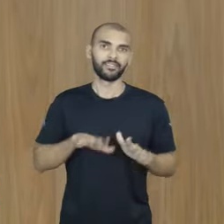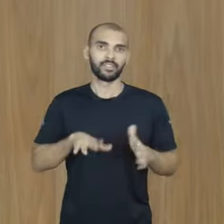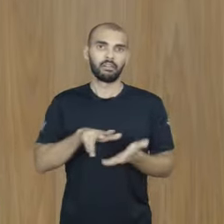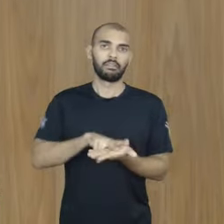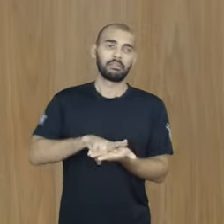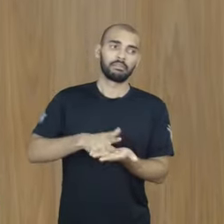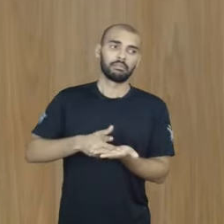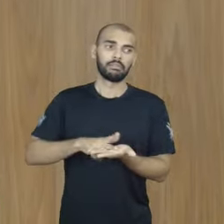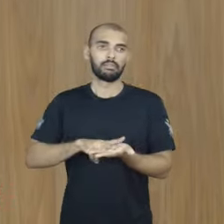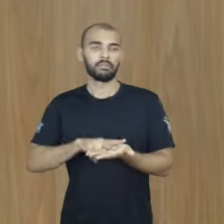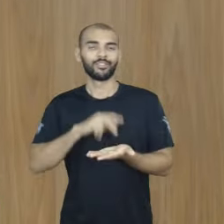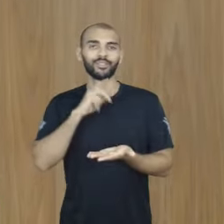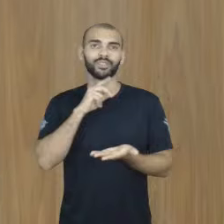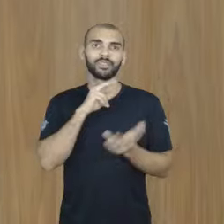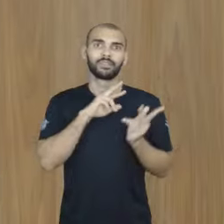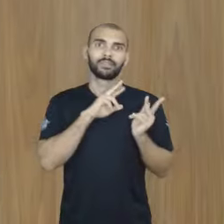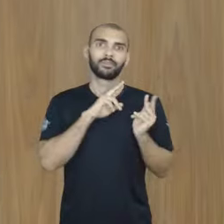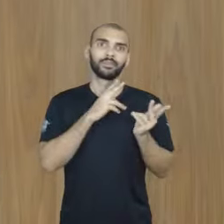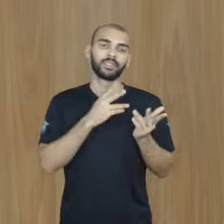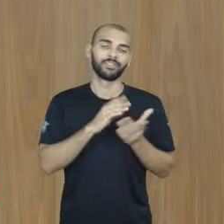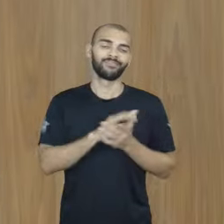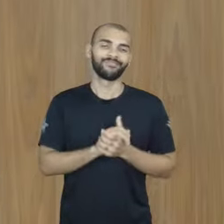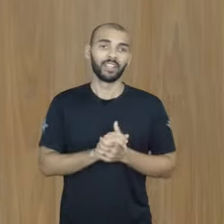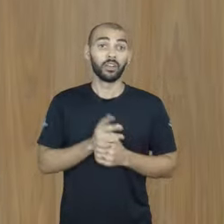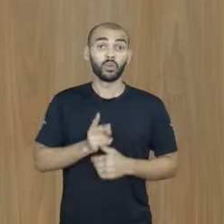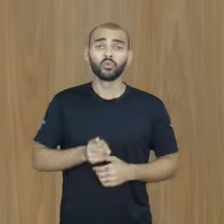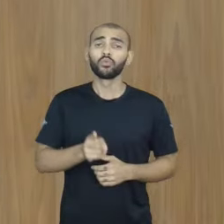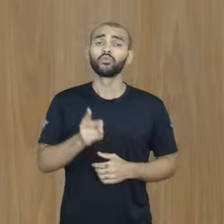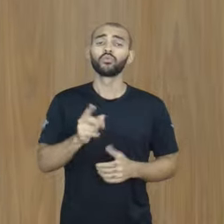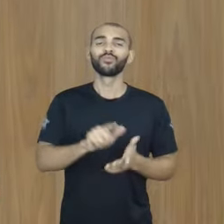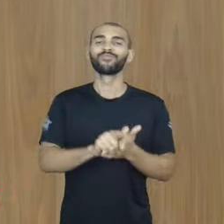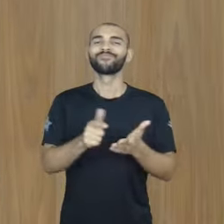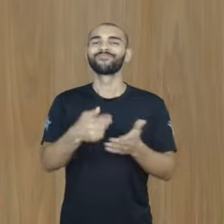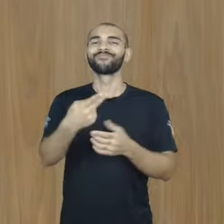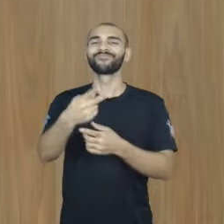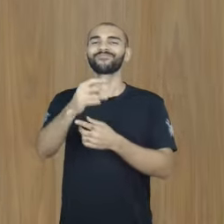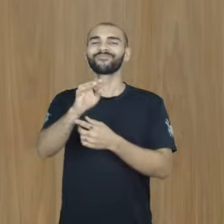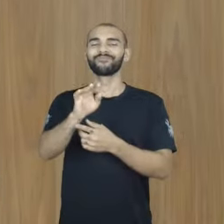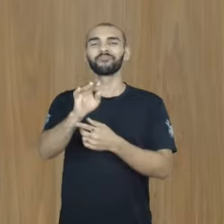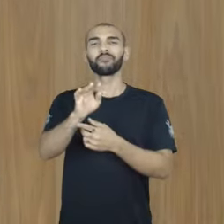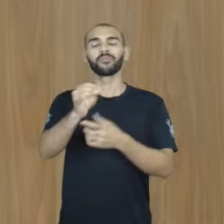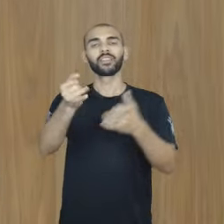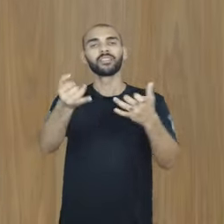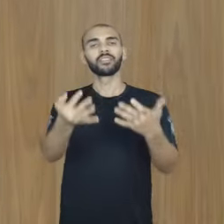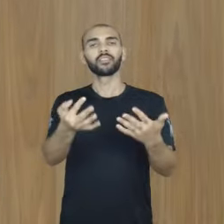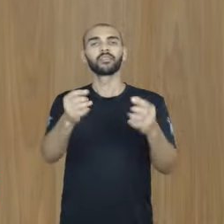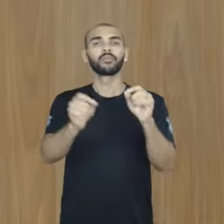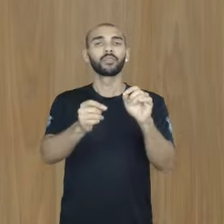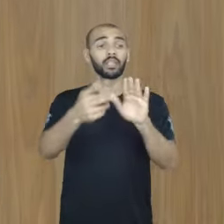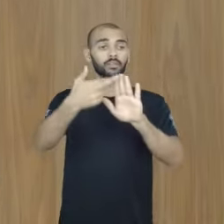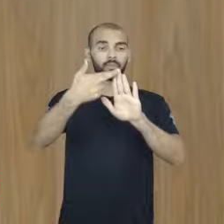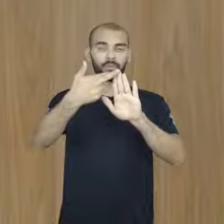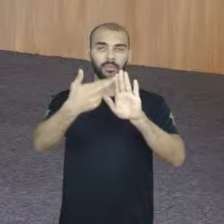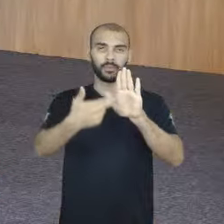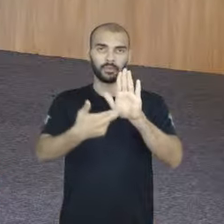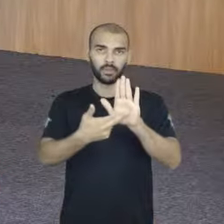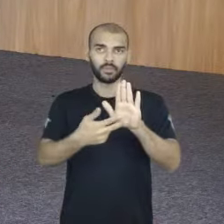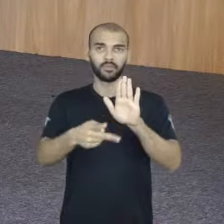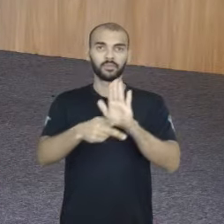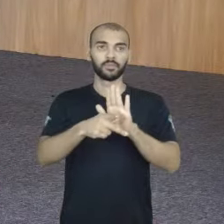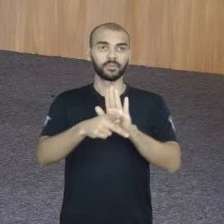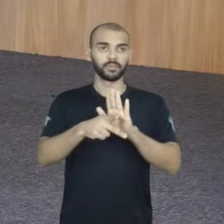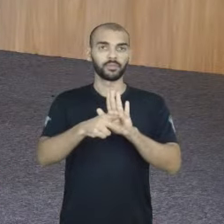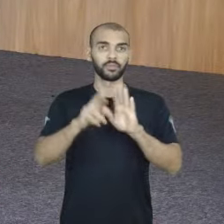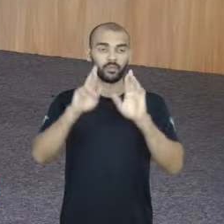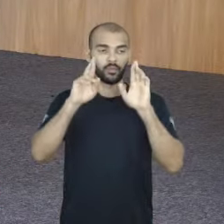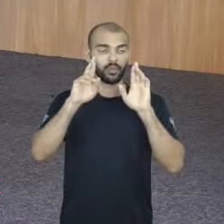e trabalhadoras. A gente segue aqui no Jornal PT Brasil para falar de uma resolução super importante do Diretório